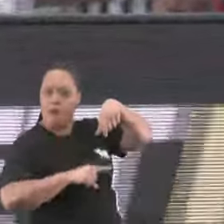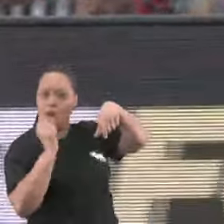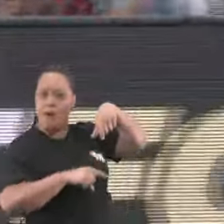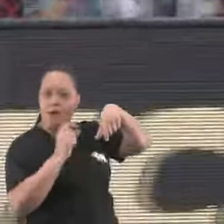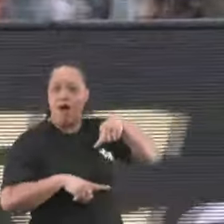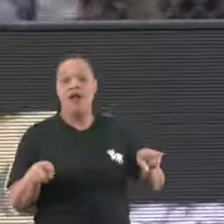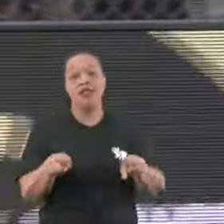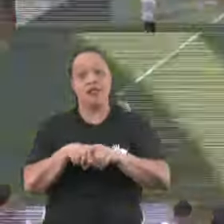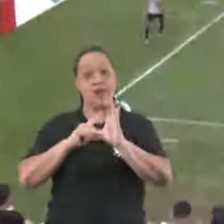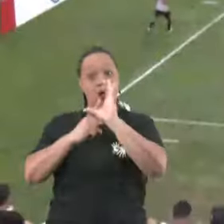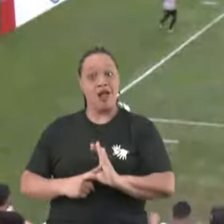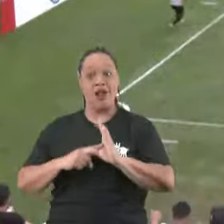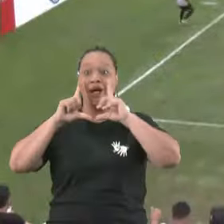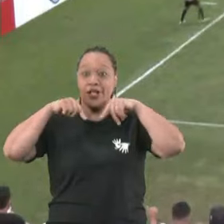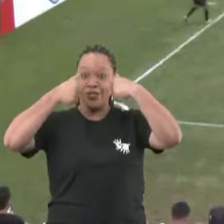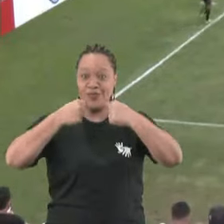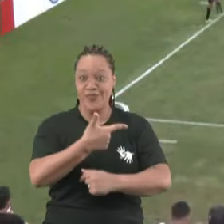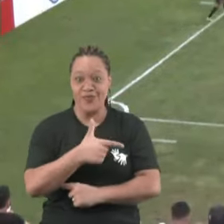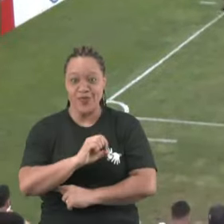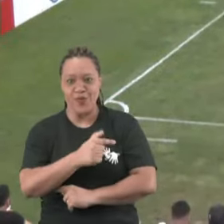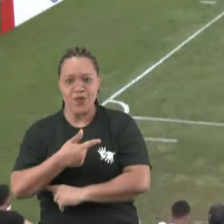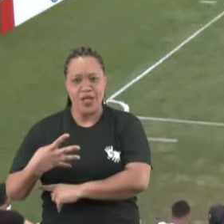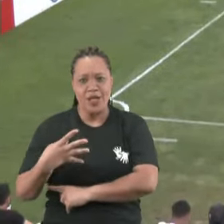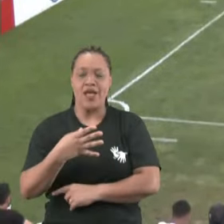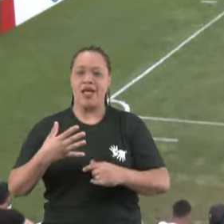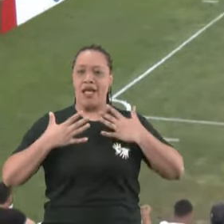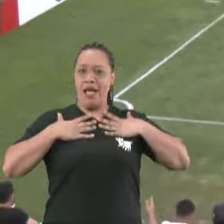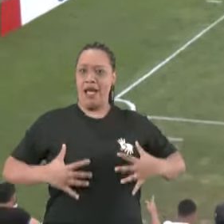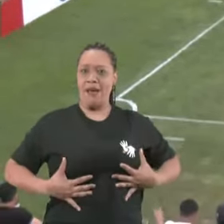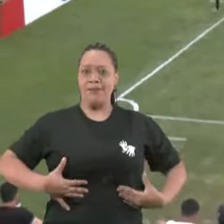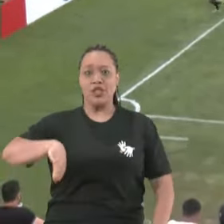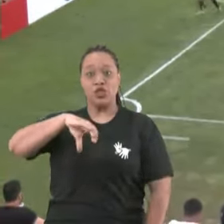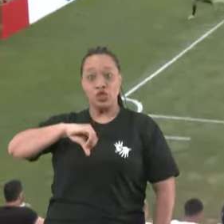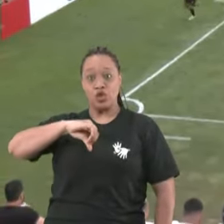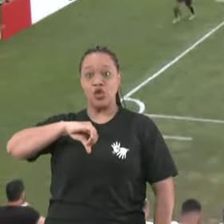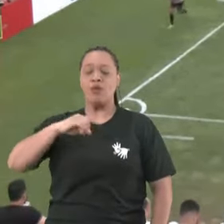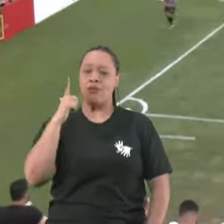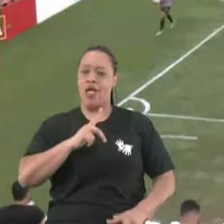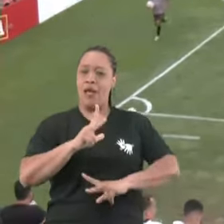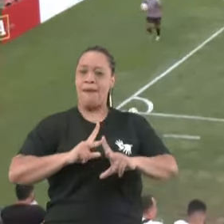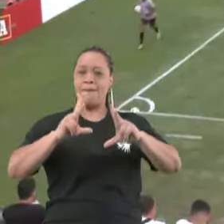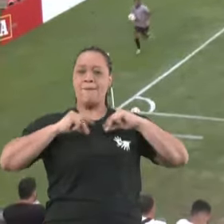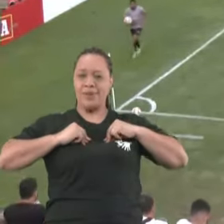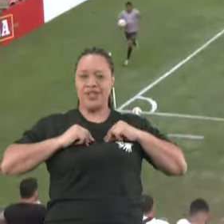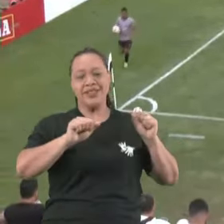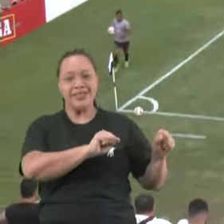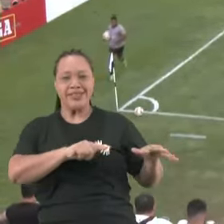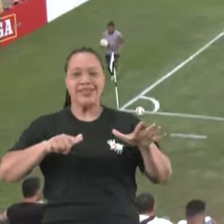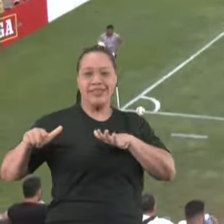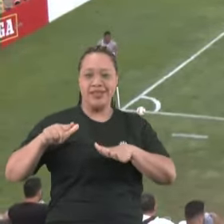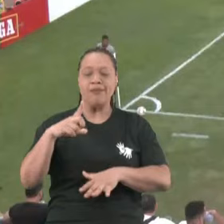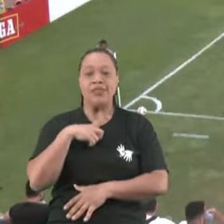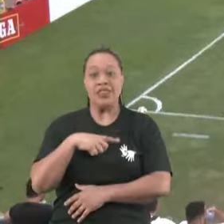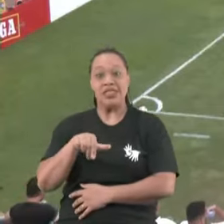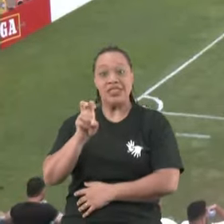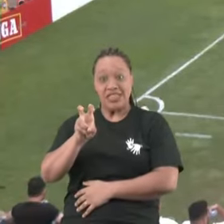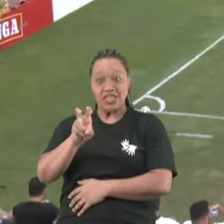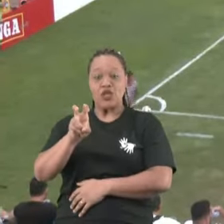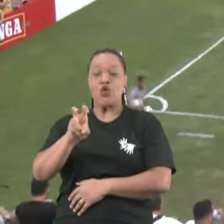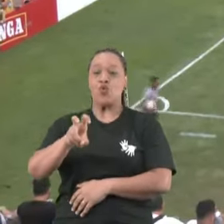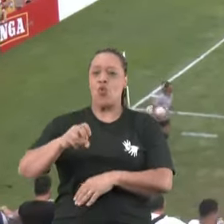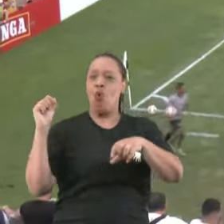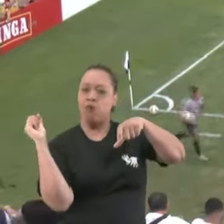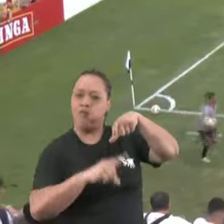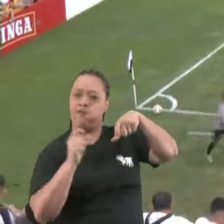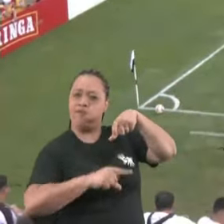Alagoano 2024 é massa. O camisa 9 que ganhou esse presente da torcida nessa semana tem 5 gols e é o